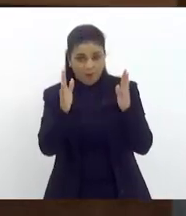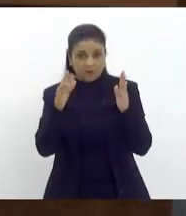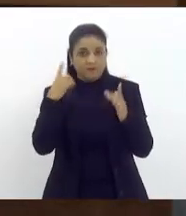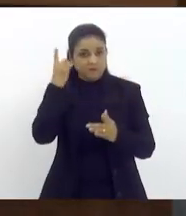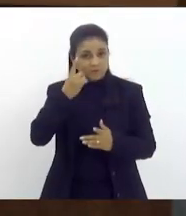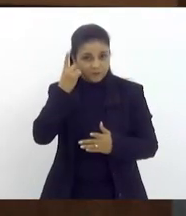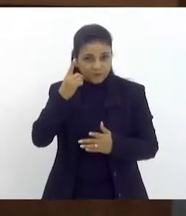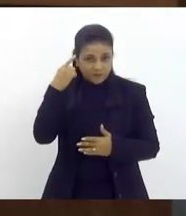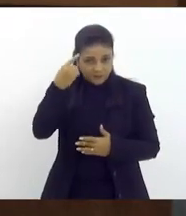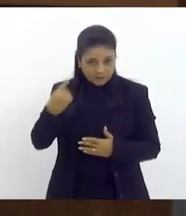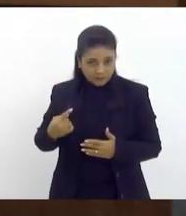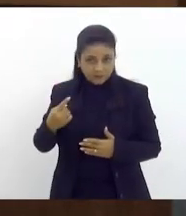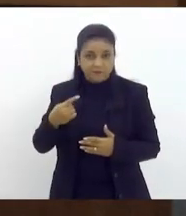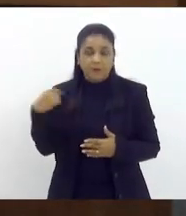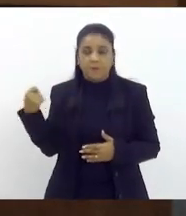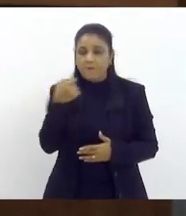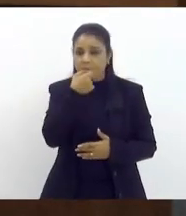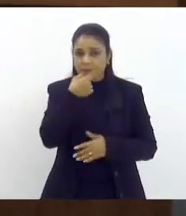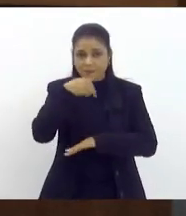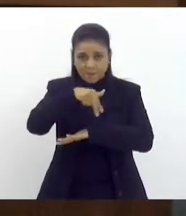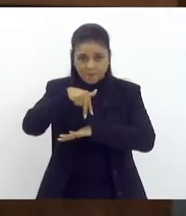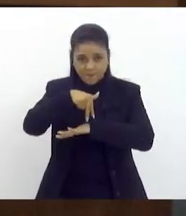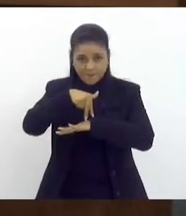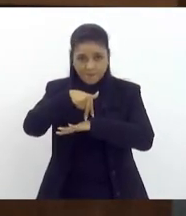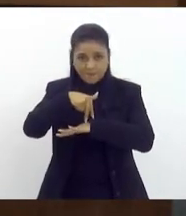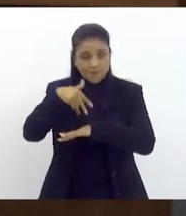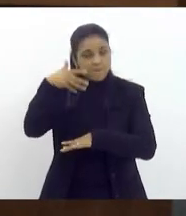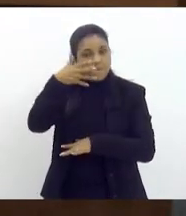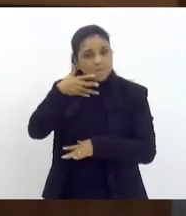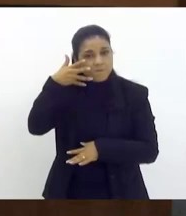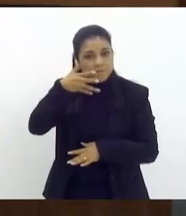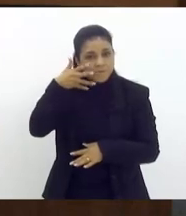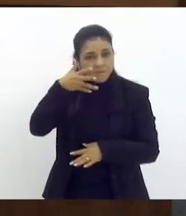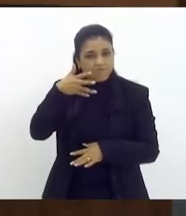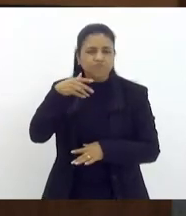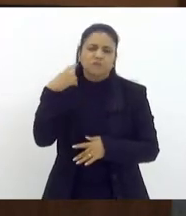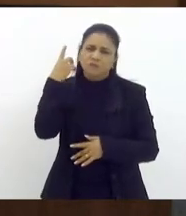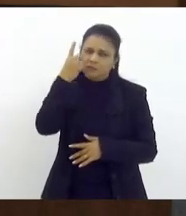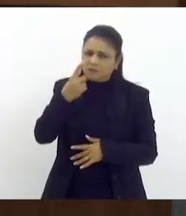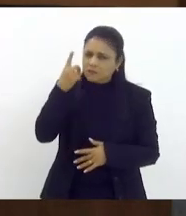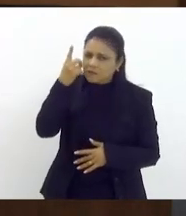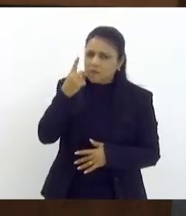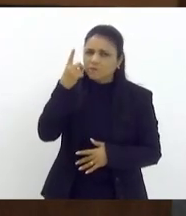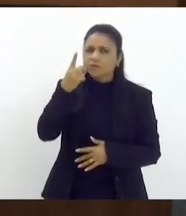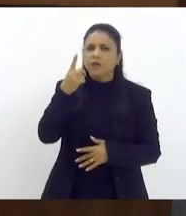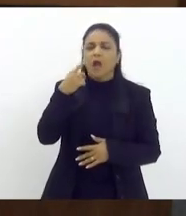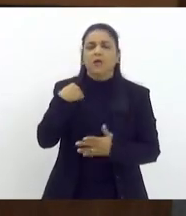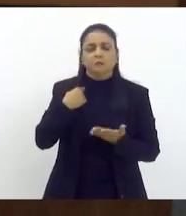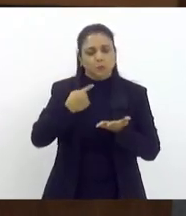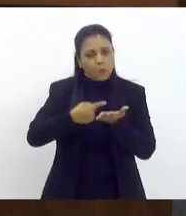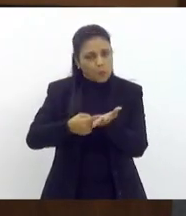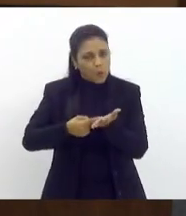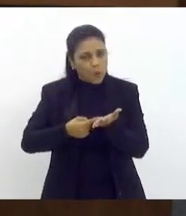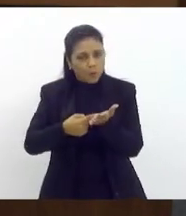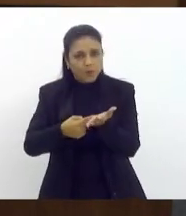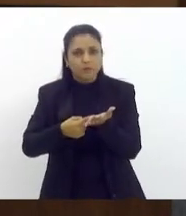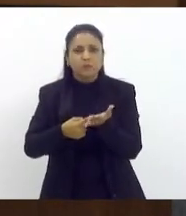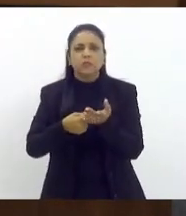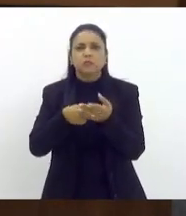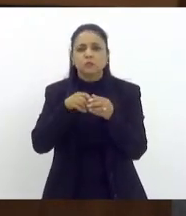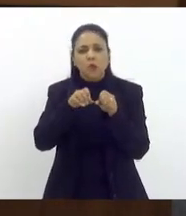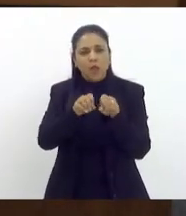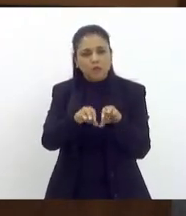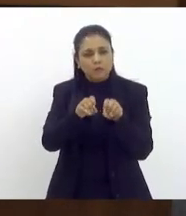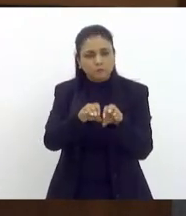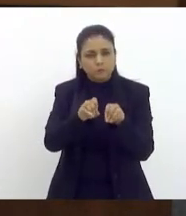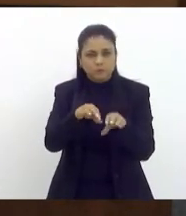que usam aqui o espaço do microfone tem absoluta certeza que são deputados que também tem um compromisso com a nossa educação pública